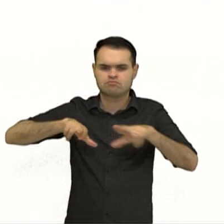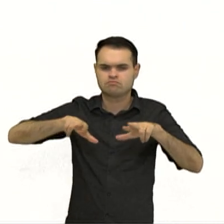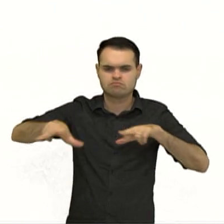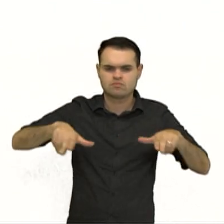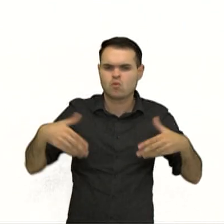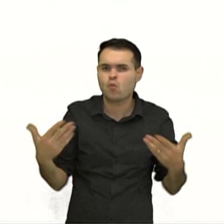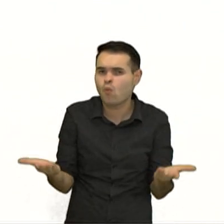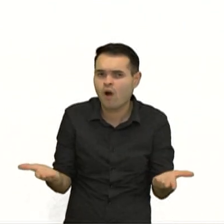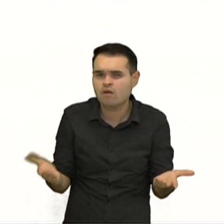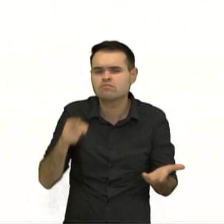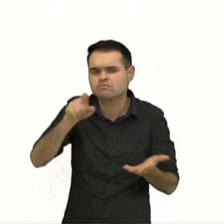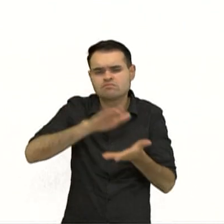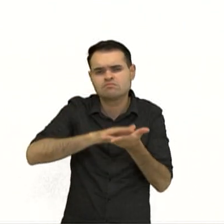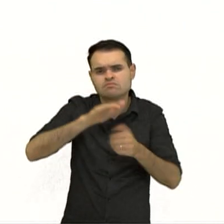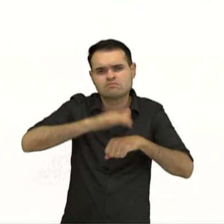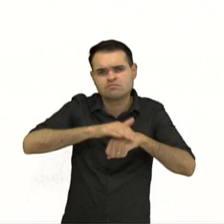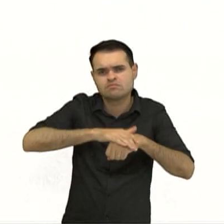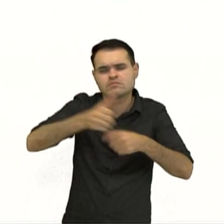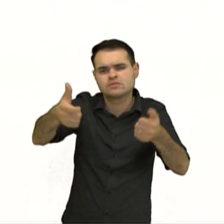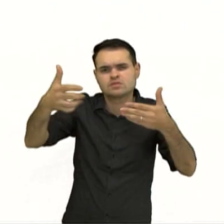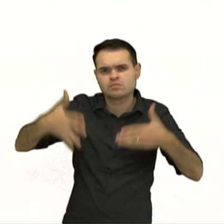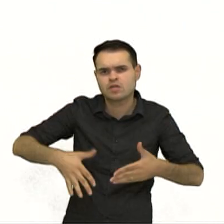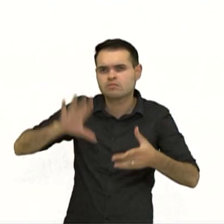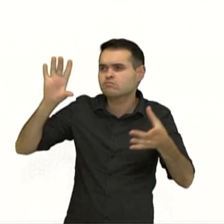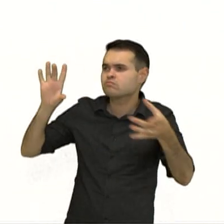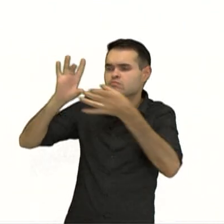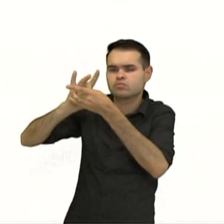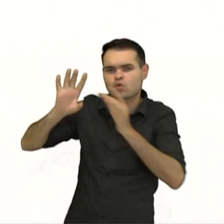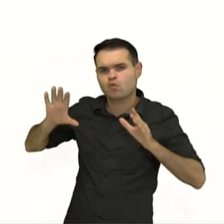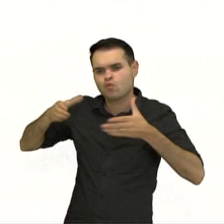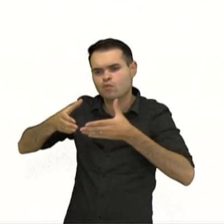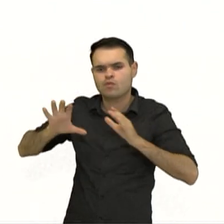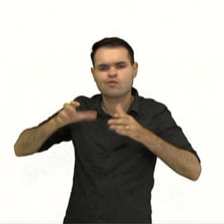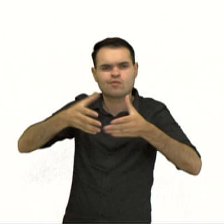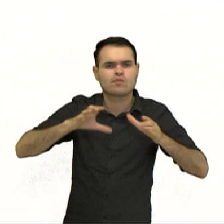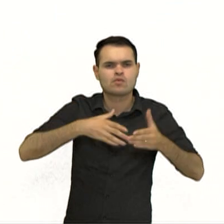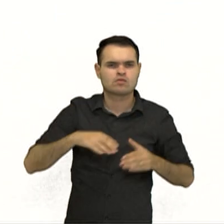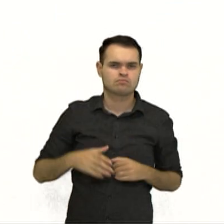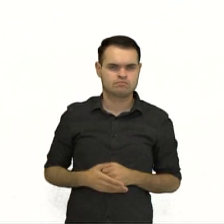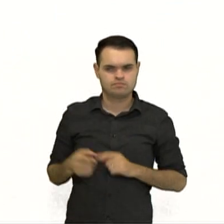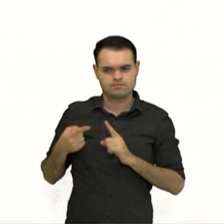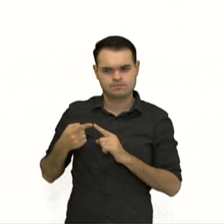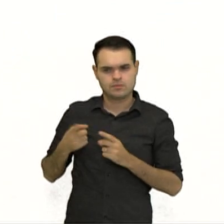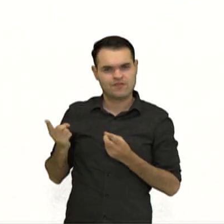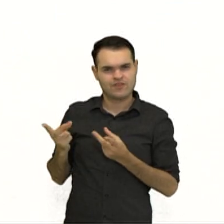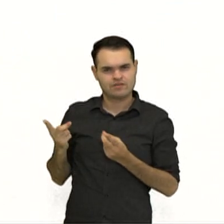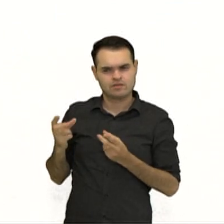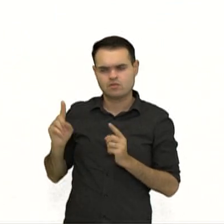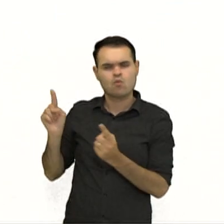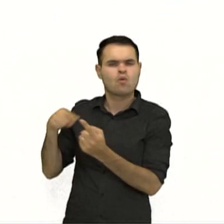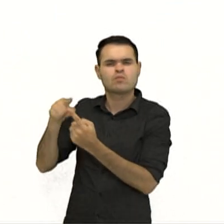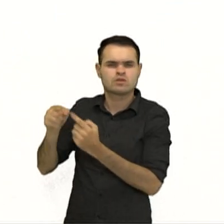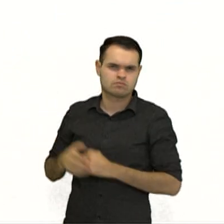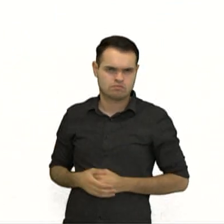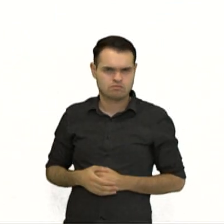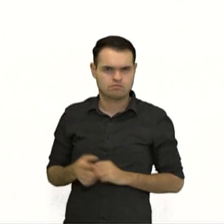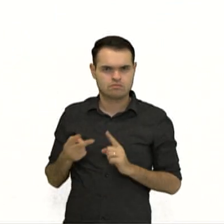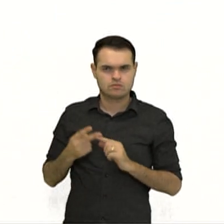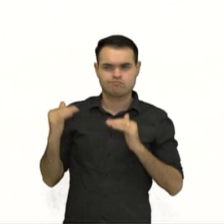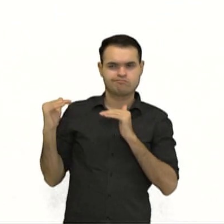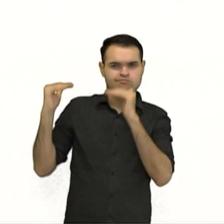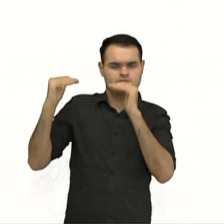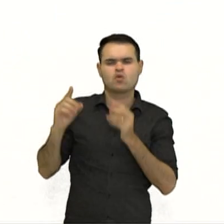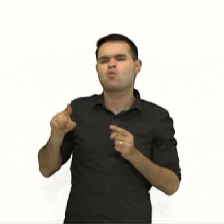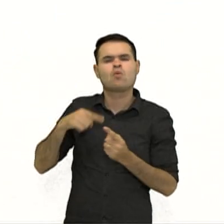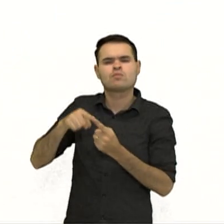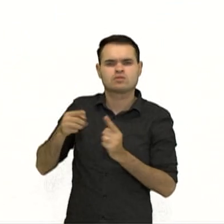esses objetivos? De acordo com os seguintes grupos. Qual era o objetivo dos mercadores? Qual o objetivo dos nobres,